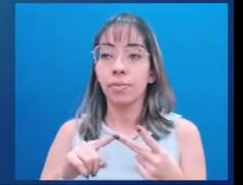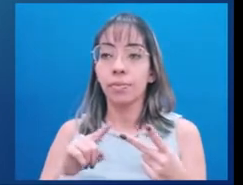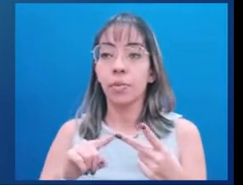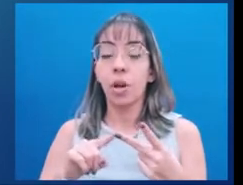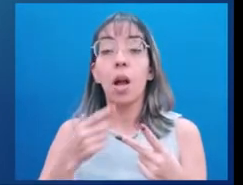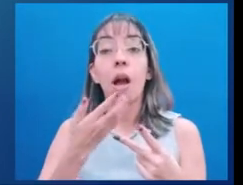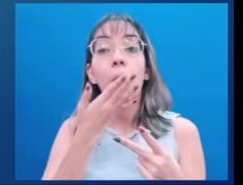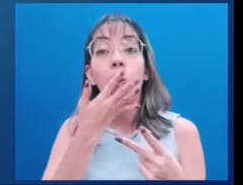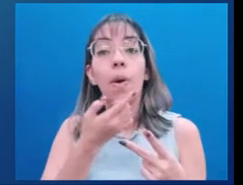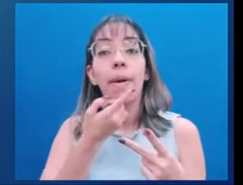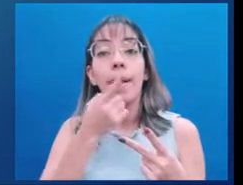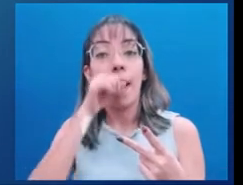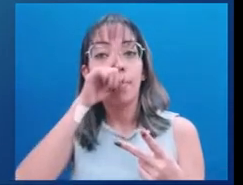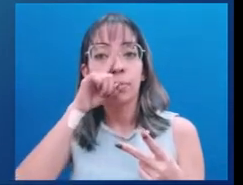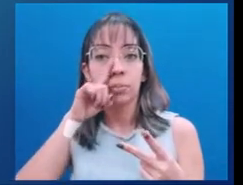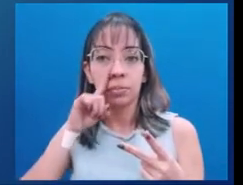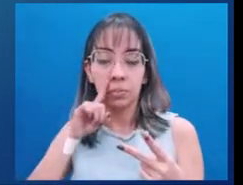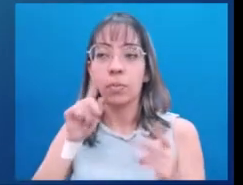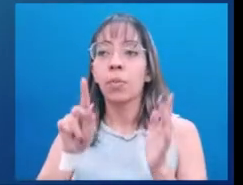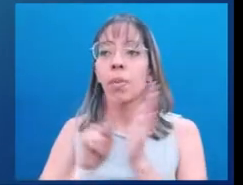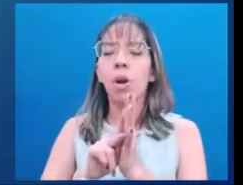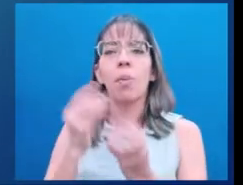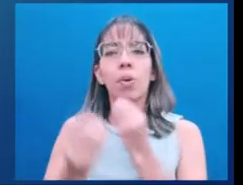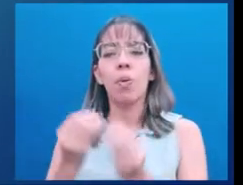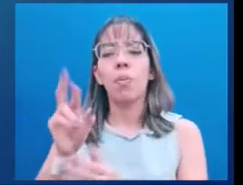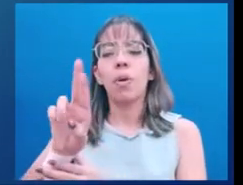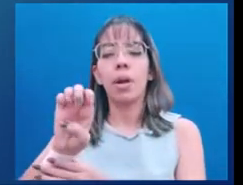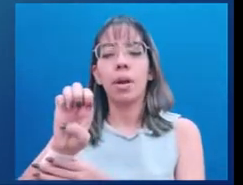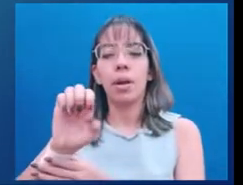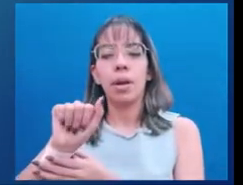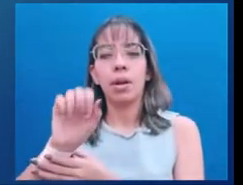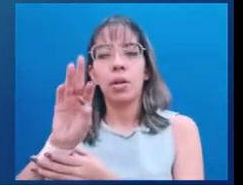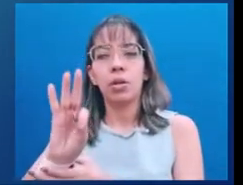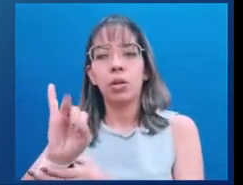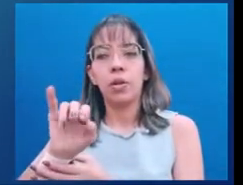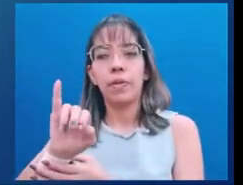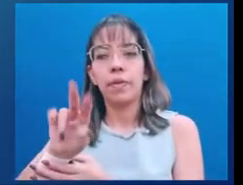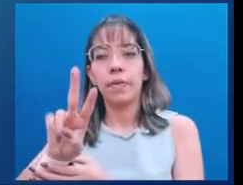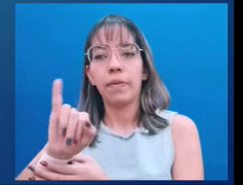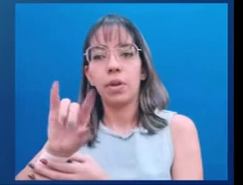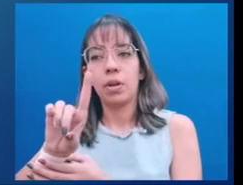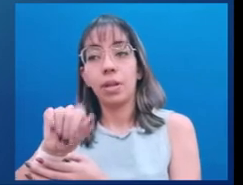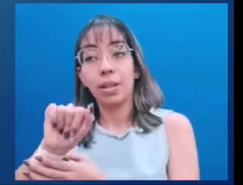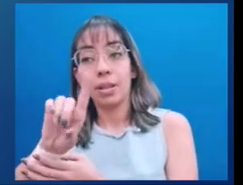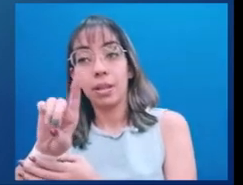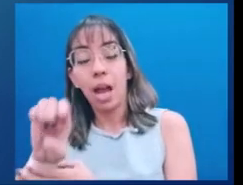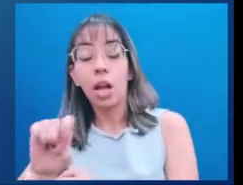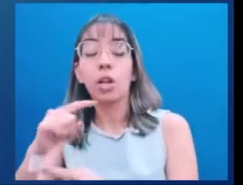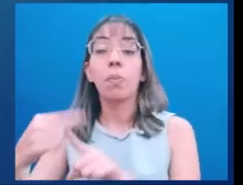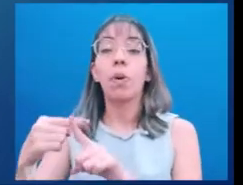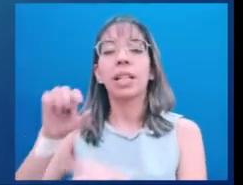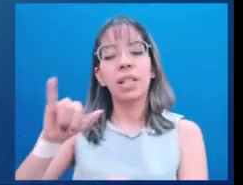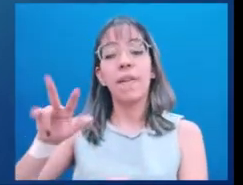aqui que é o amarelo, que vai ser a reatividade da substância química. Um losango que vai ter a parte